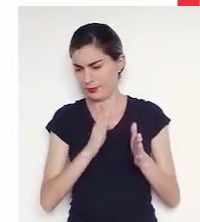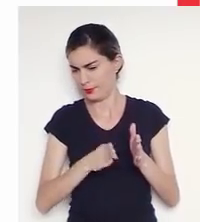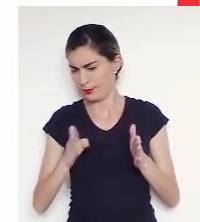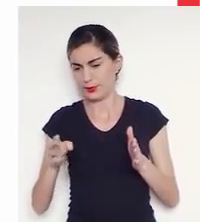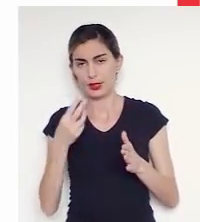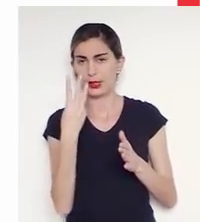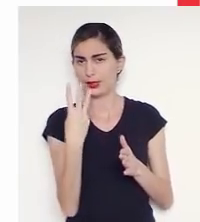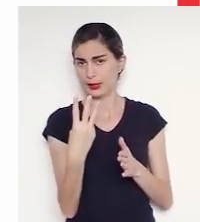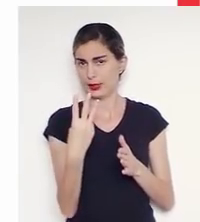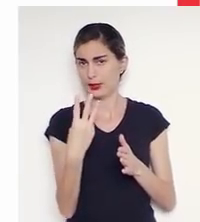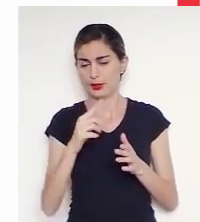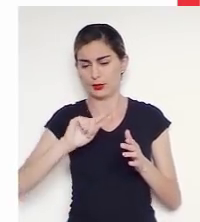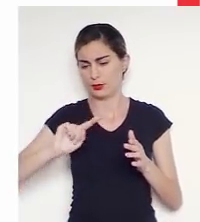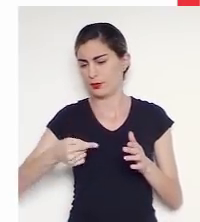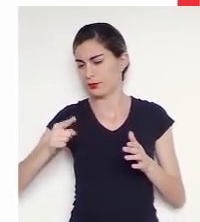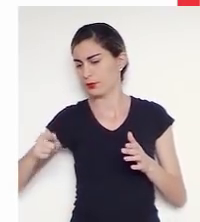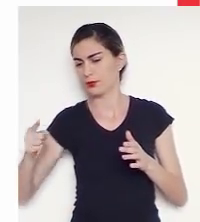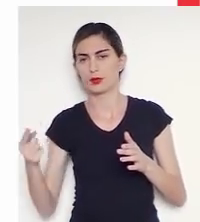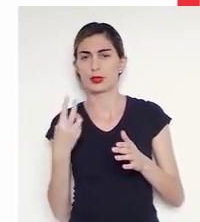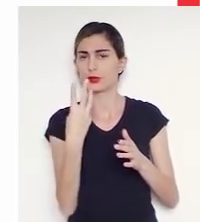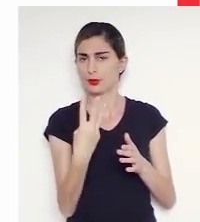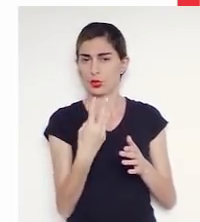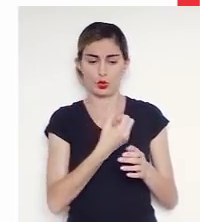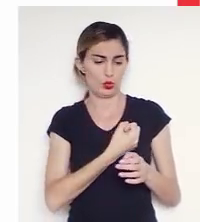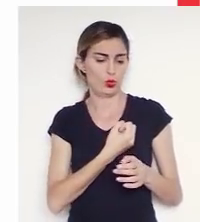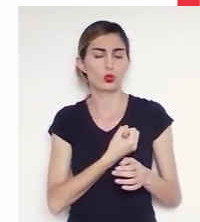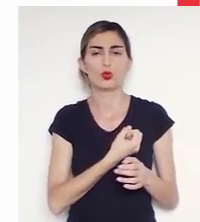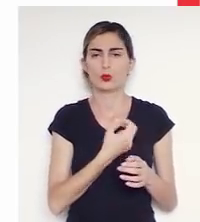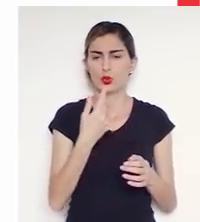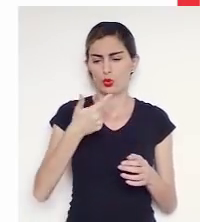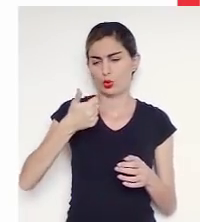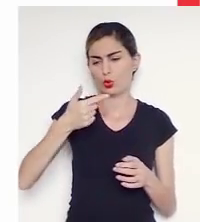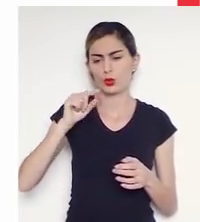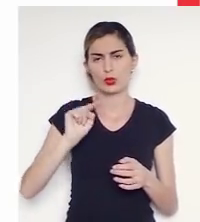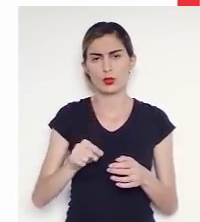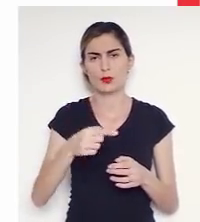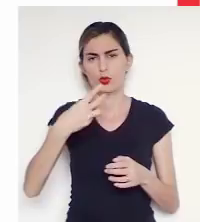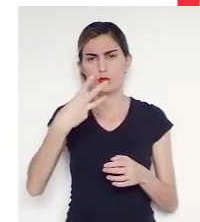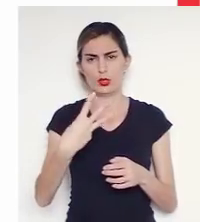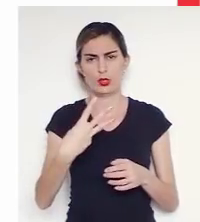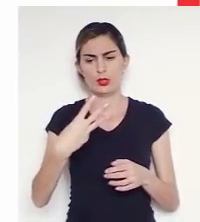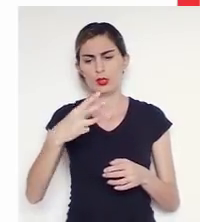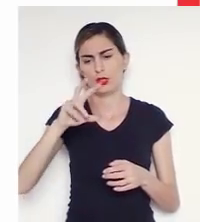casas decimais. E aí o número ficou